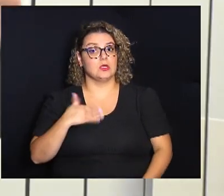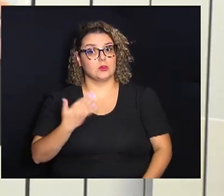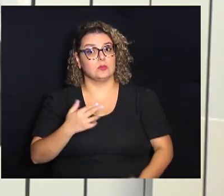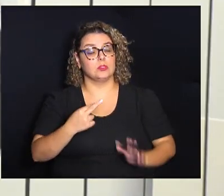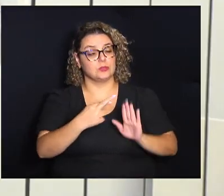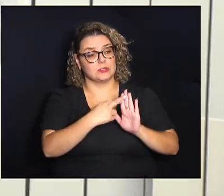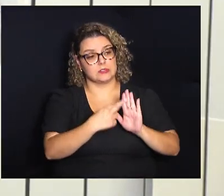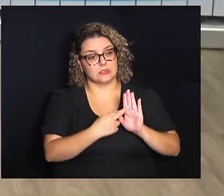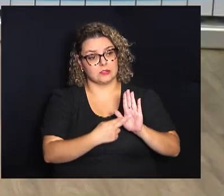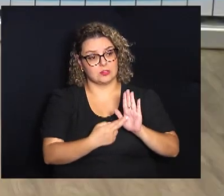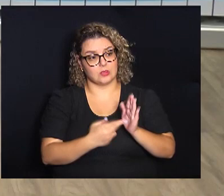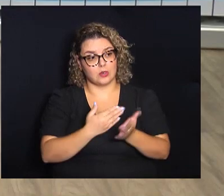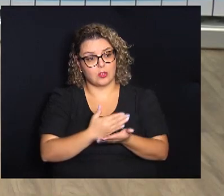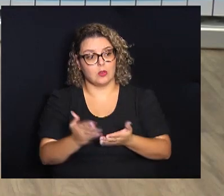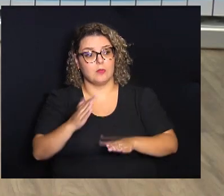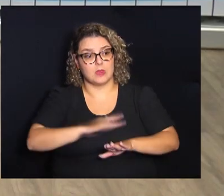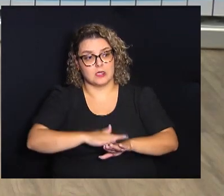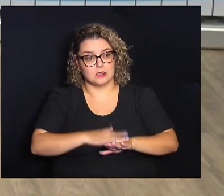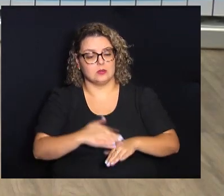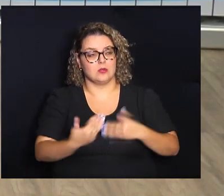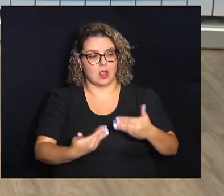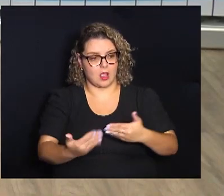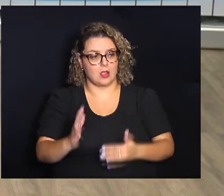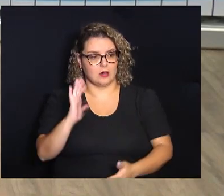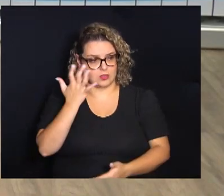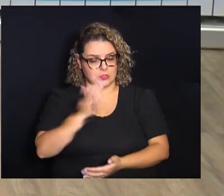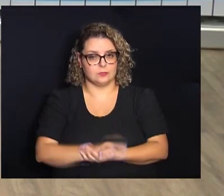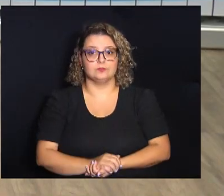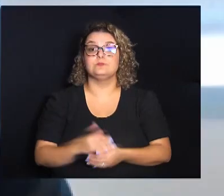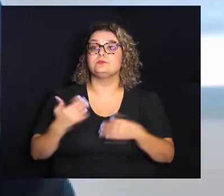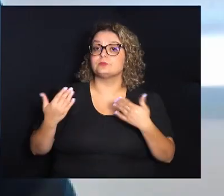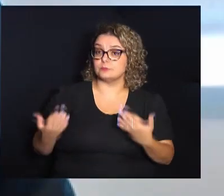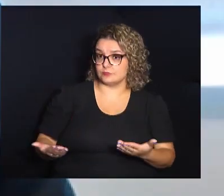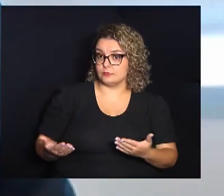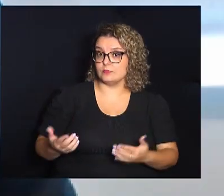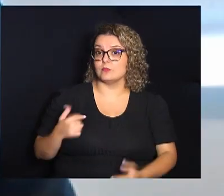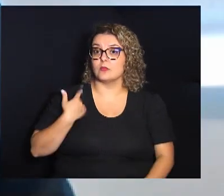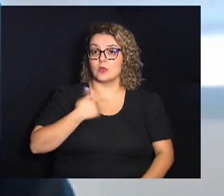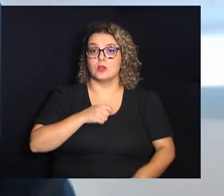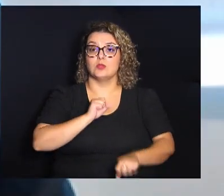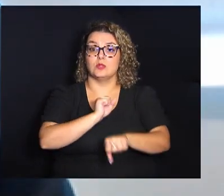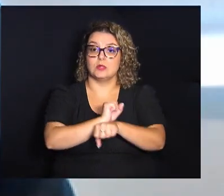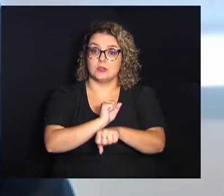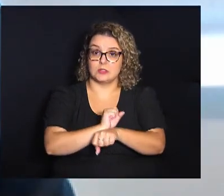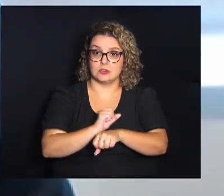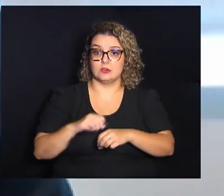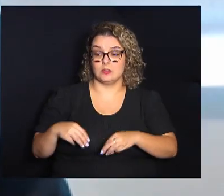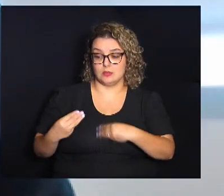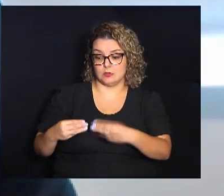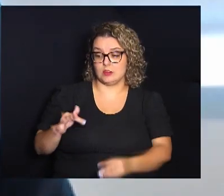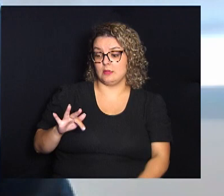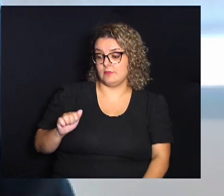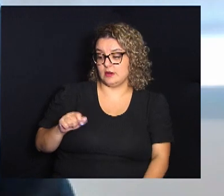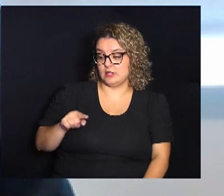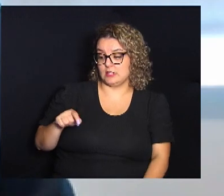regras elas entram em vigência? Então, a gente ainda está esperando o Ministério da Fazenda